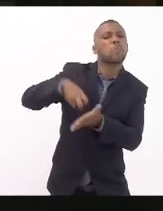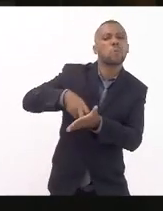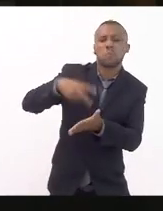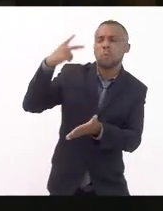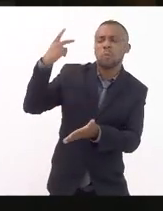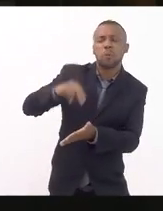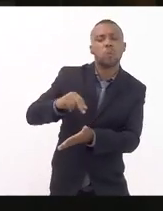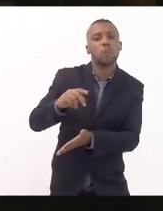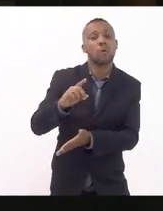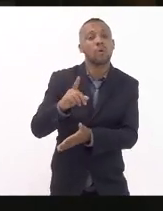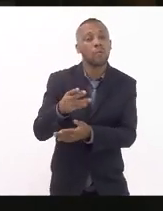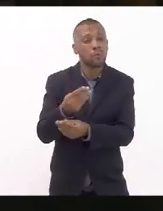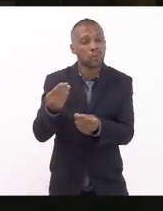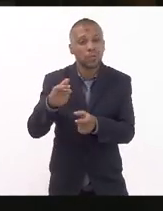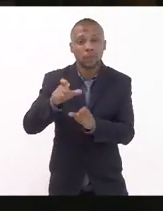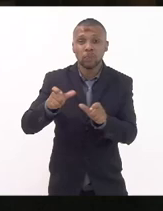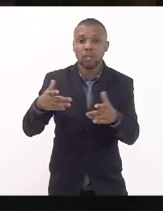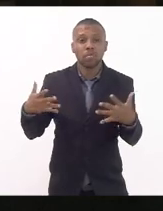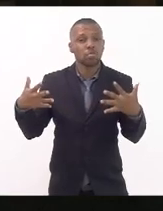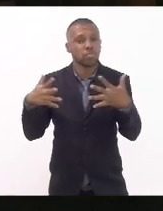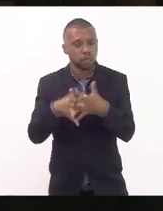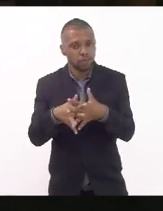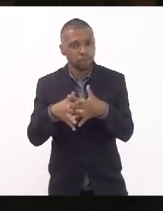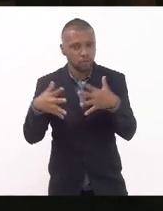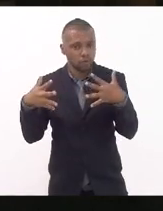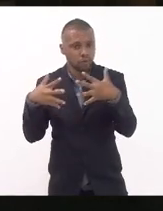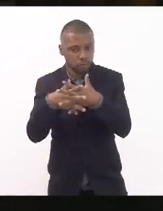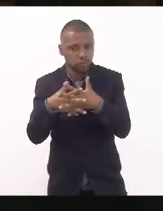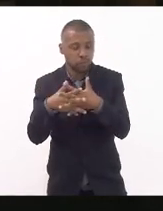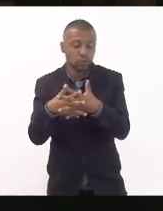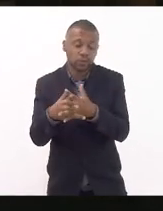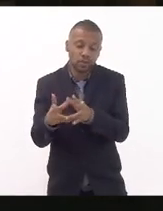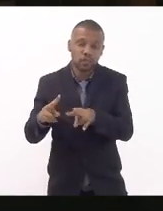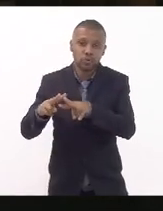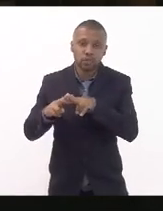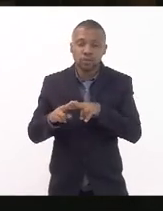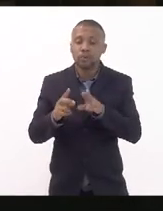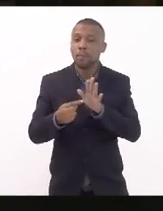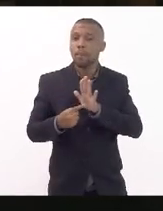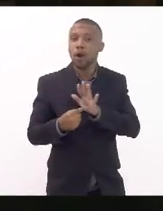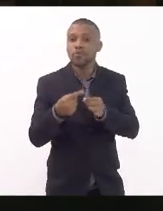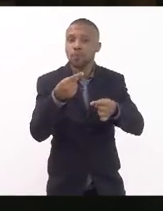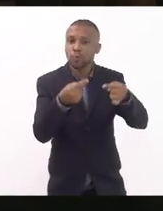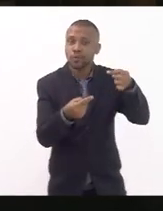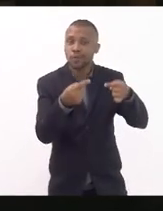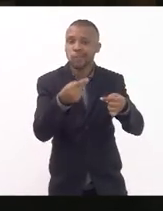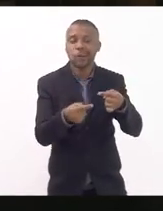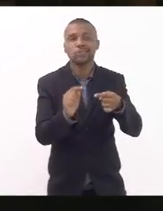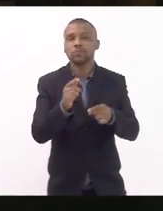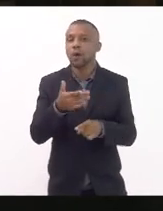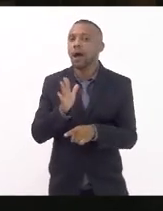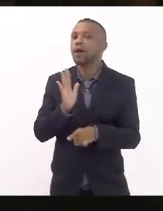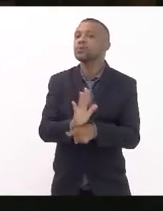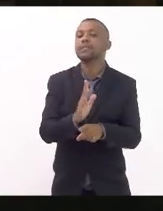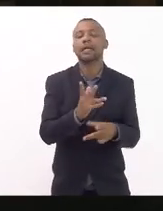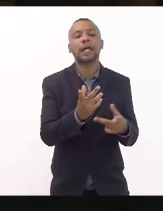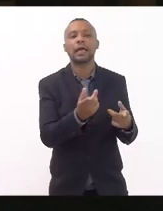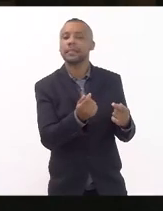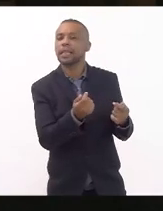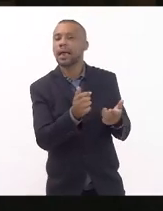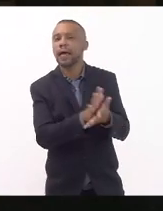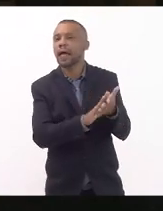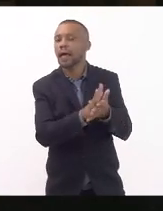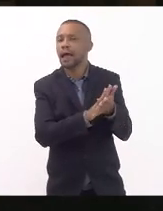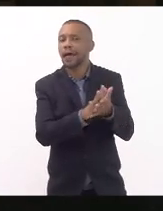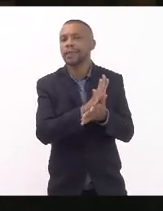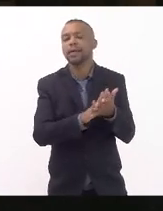pessoas confundem isso e, portanto, traz para um debate que não ajuda a qualificar